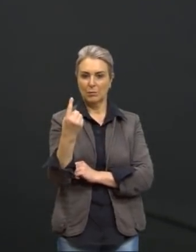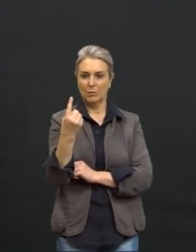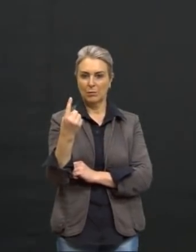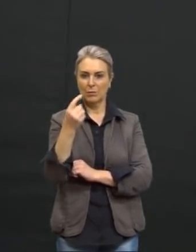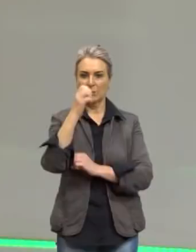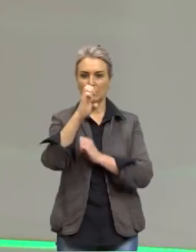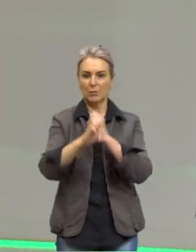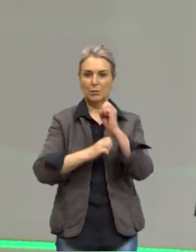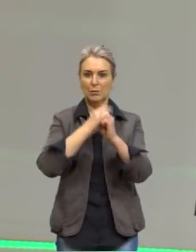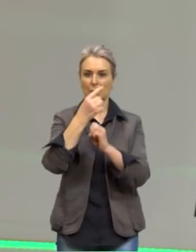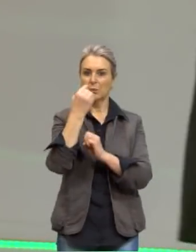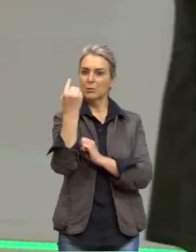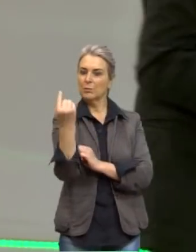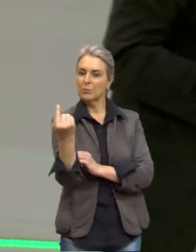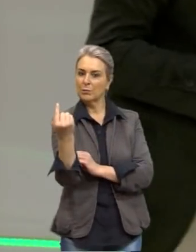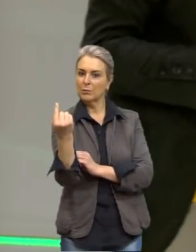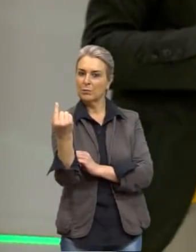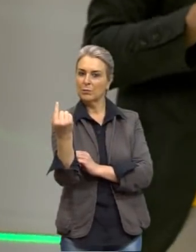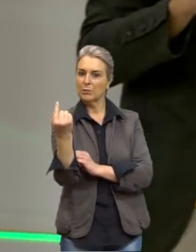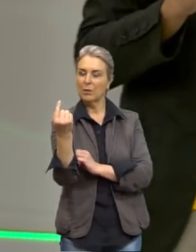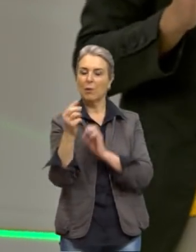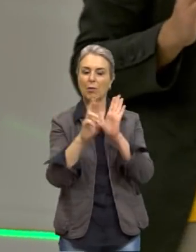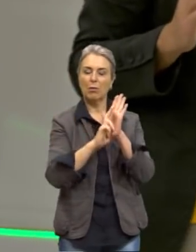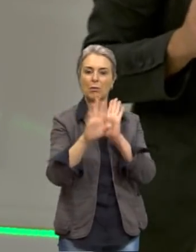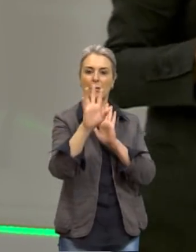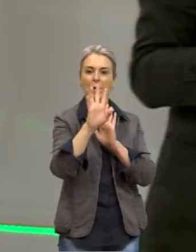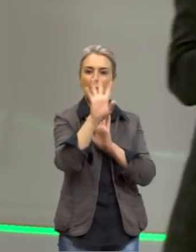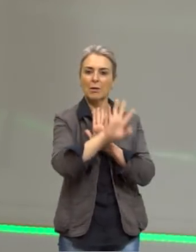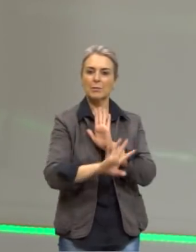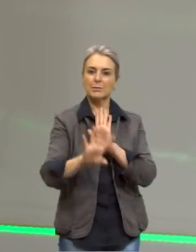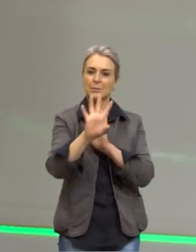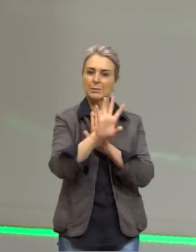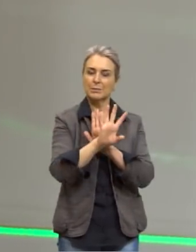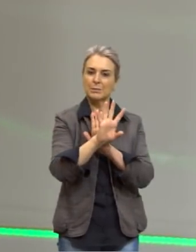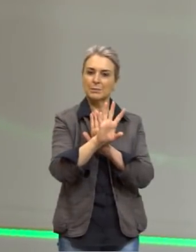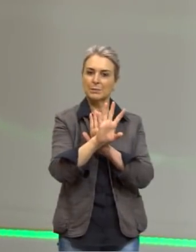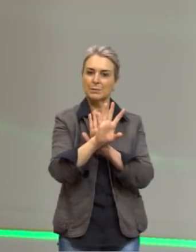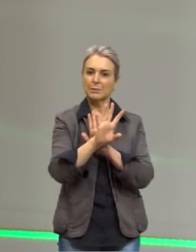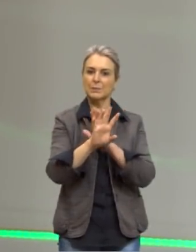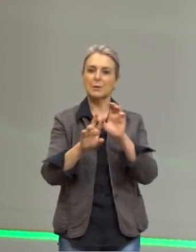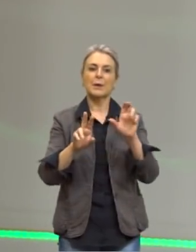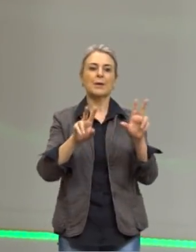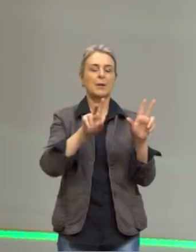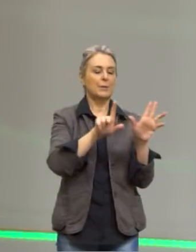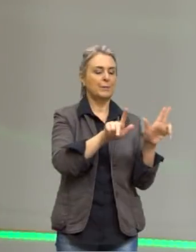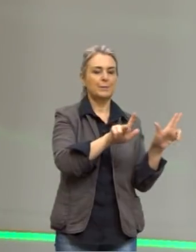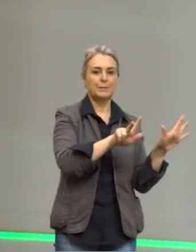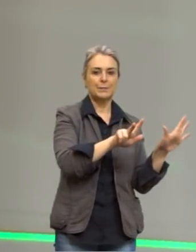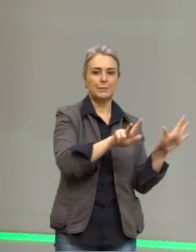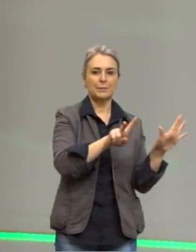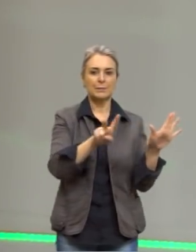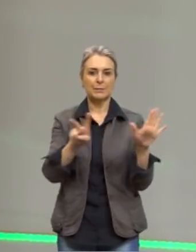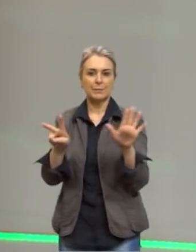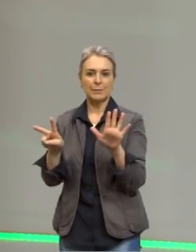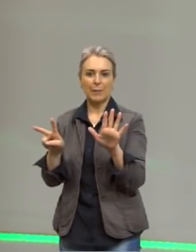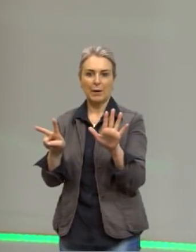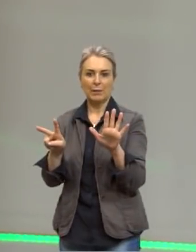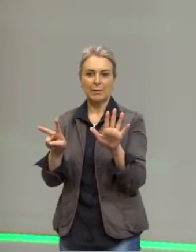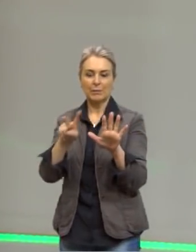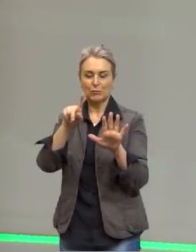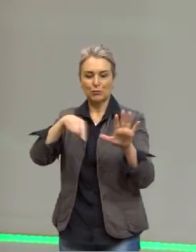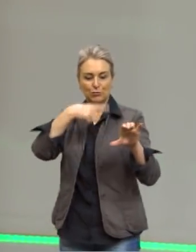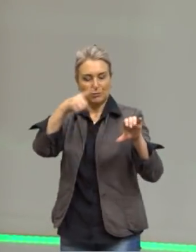um elétron daquele ó tá aqui representados elétrons na camada de valência deles o que que vai acontecer pessoal